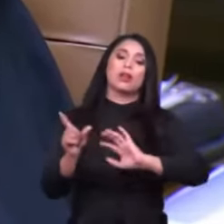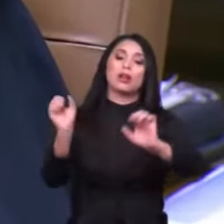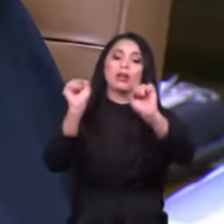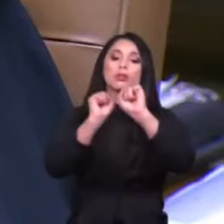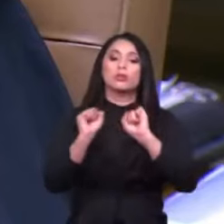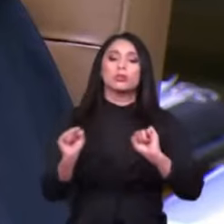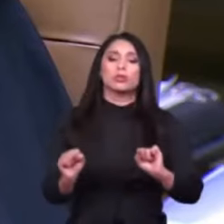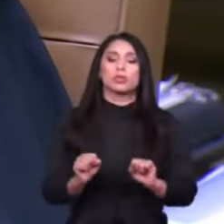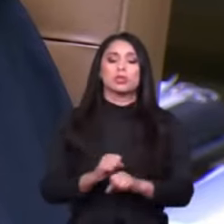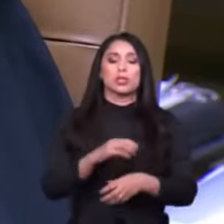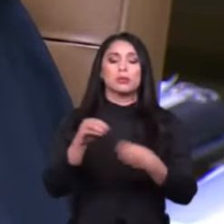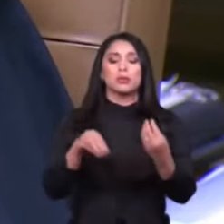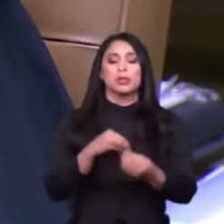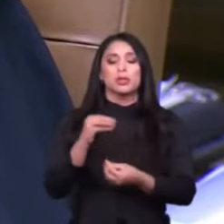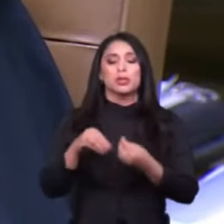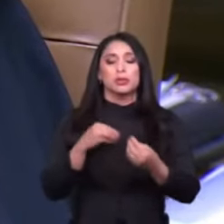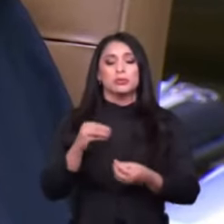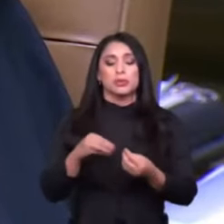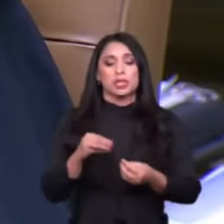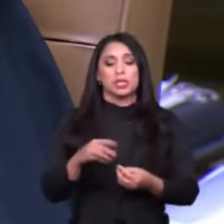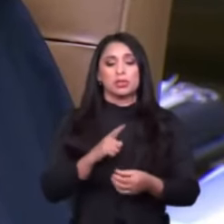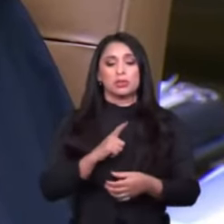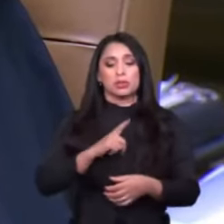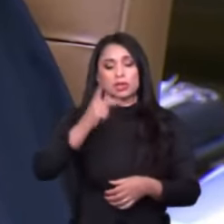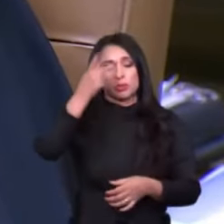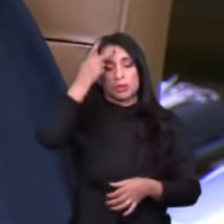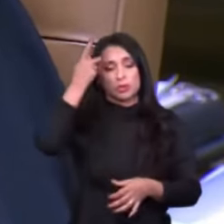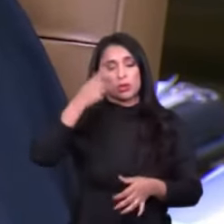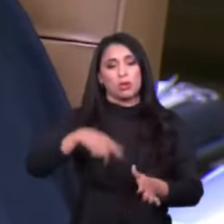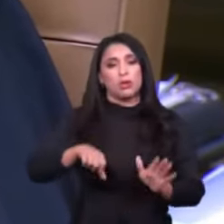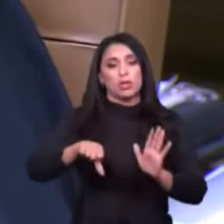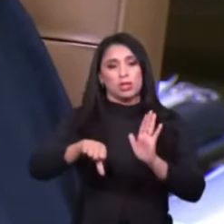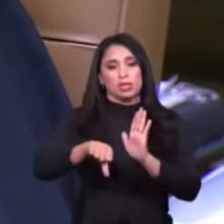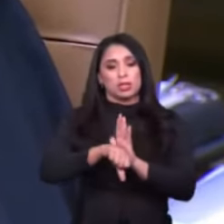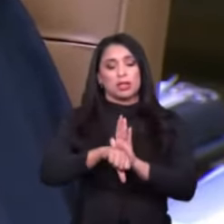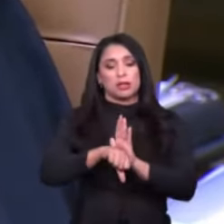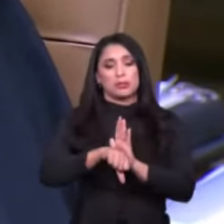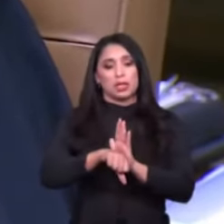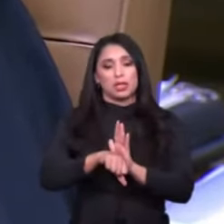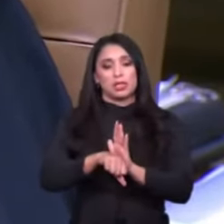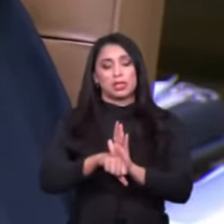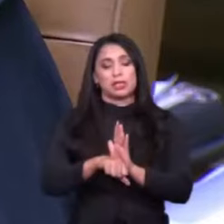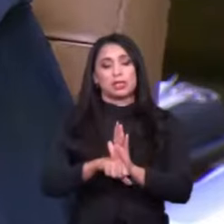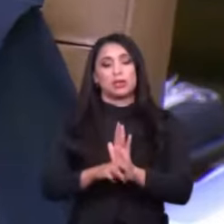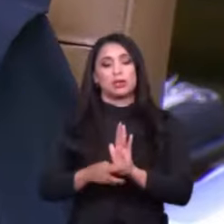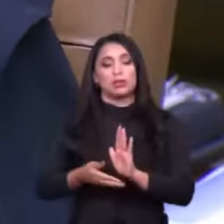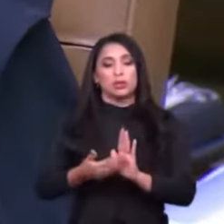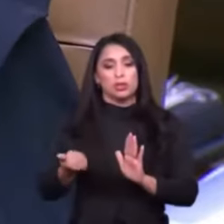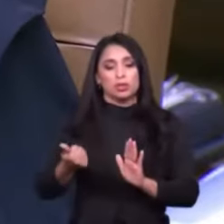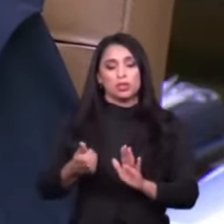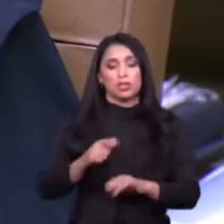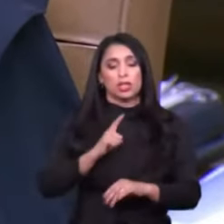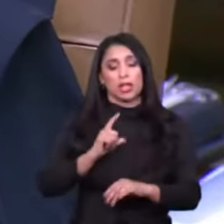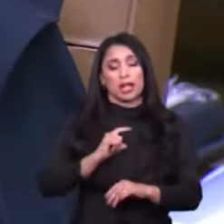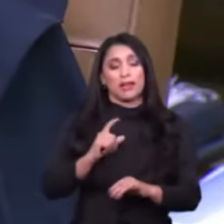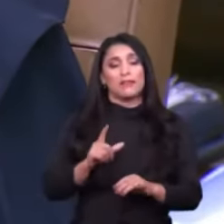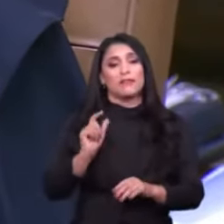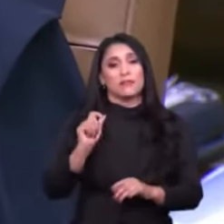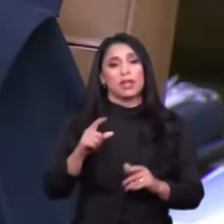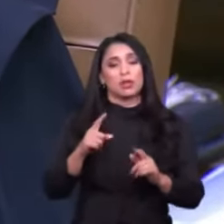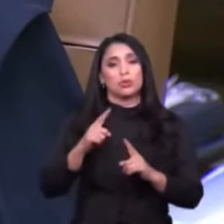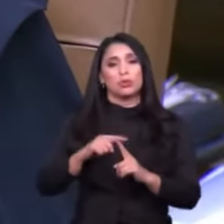misto proposto pelos adeptos da descriminalização apenas do porte para consumo próprio, cria-se um modelo bifronte que, por um